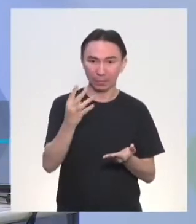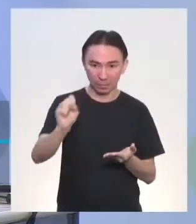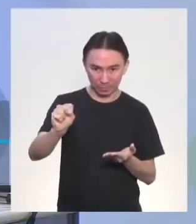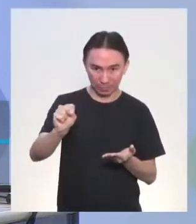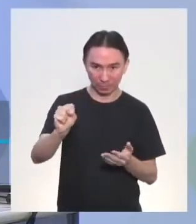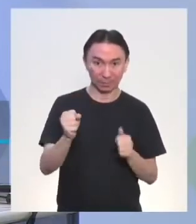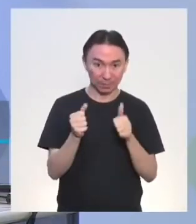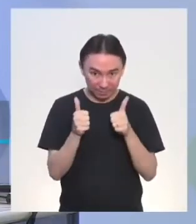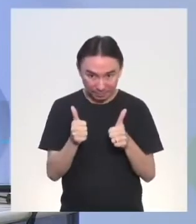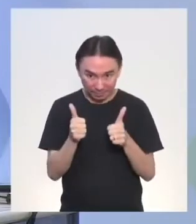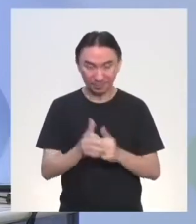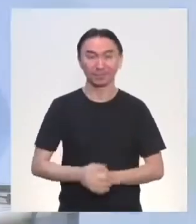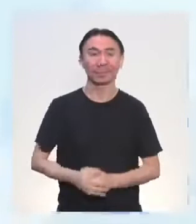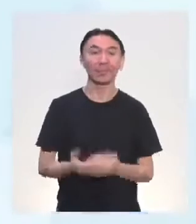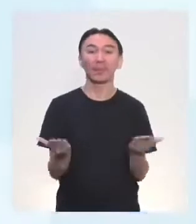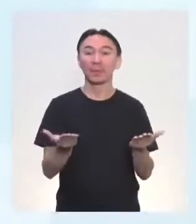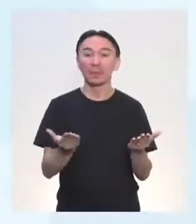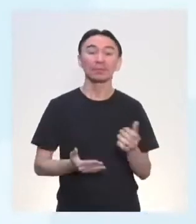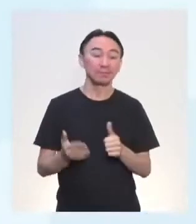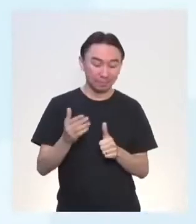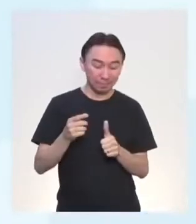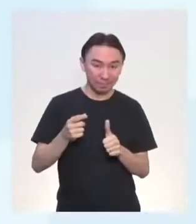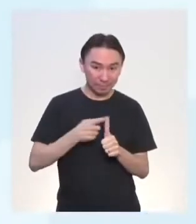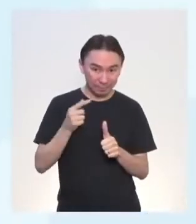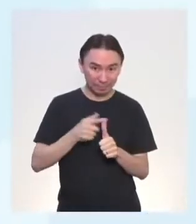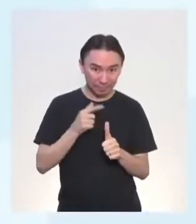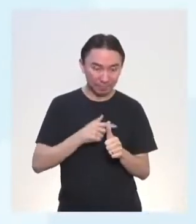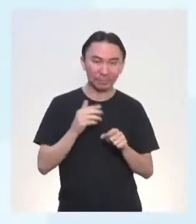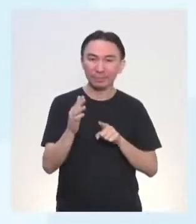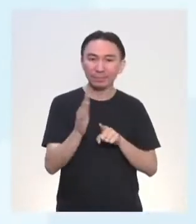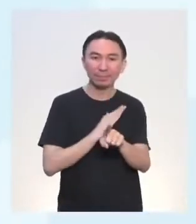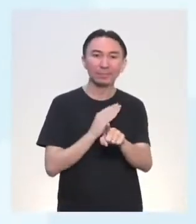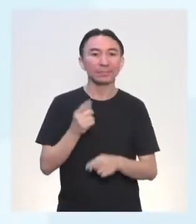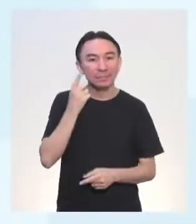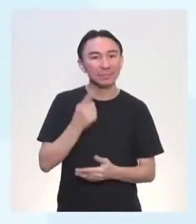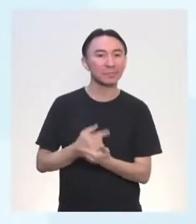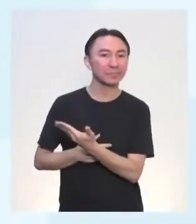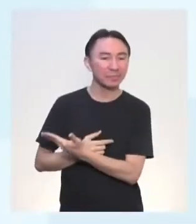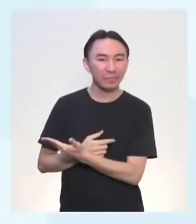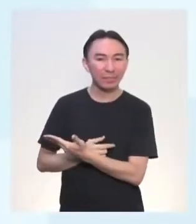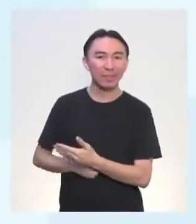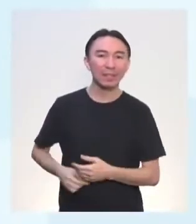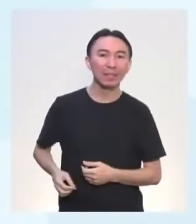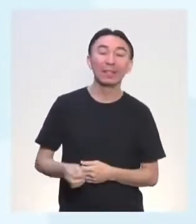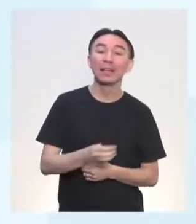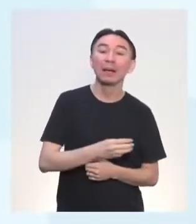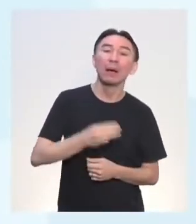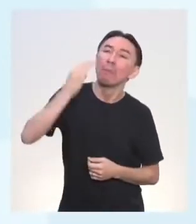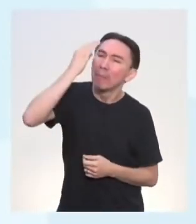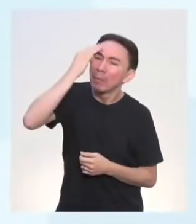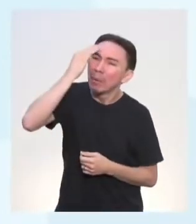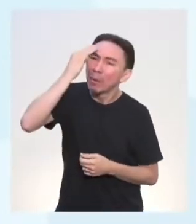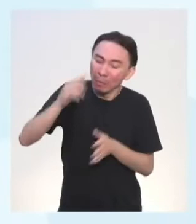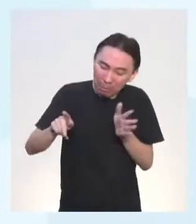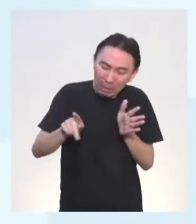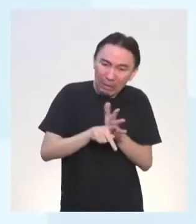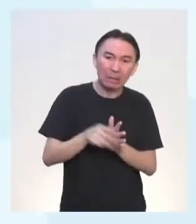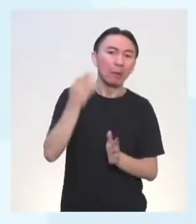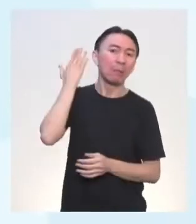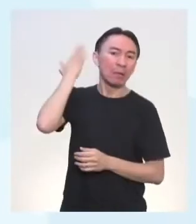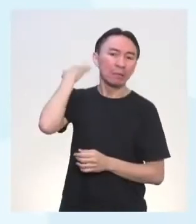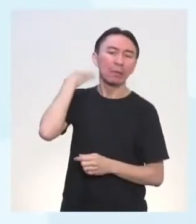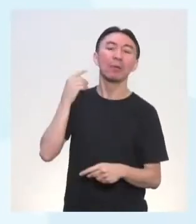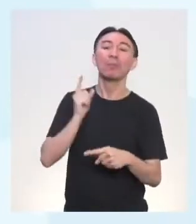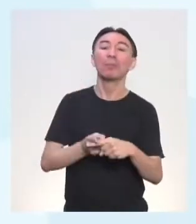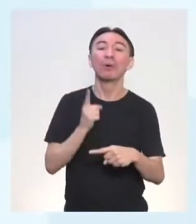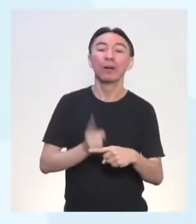lá, primeira acolhida. Por que as memórias são dos pretéritos? Vamos